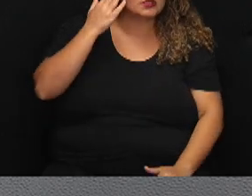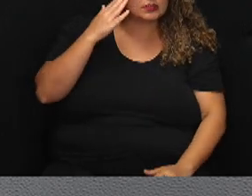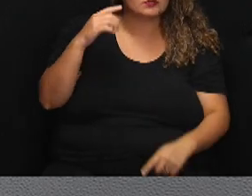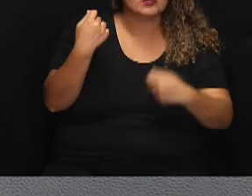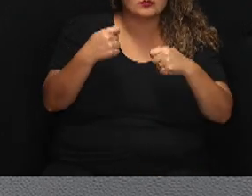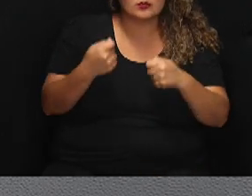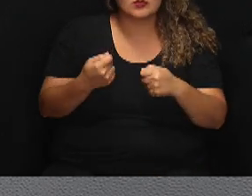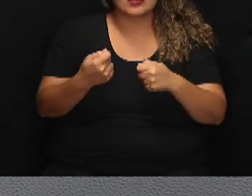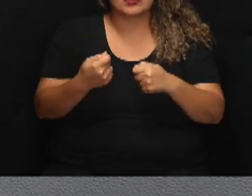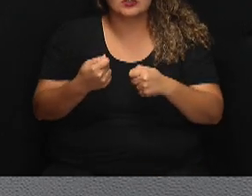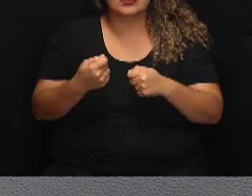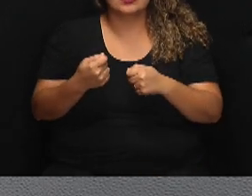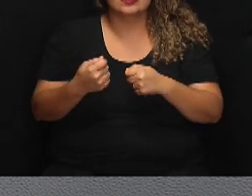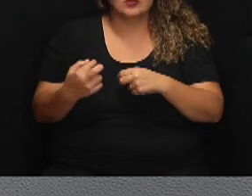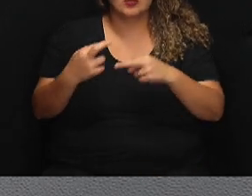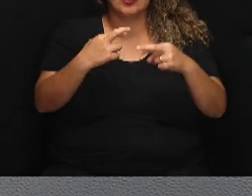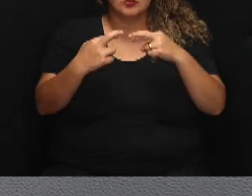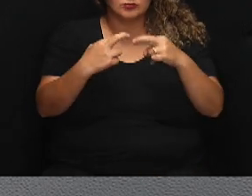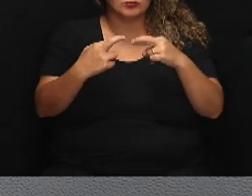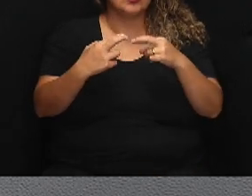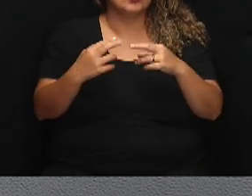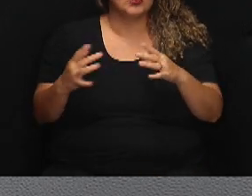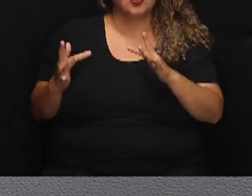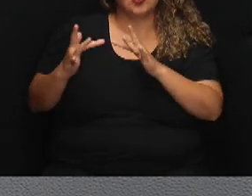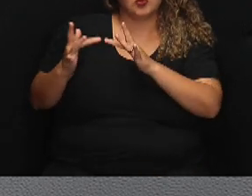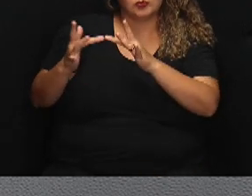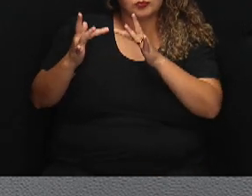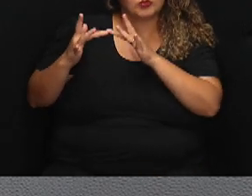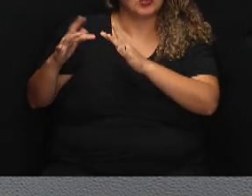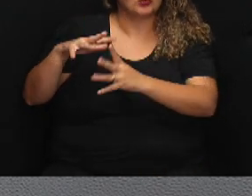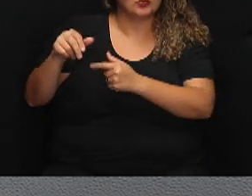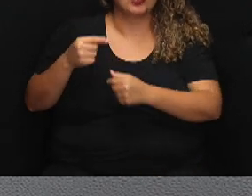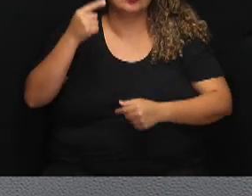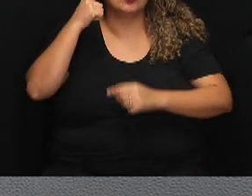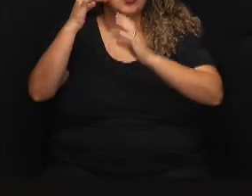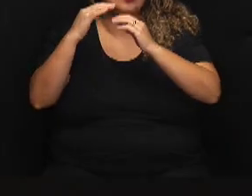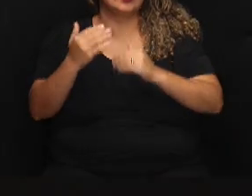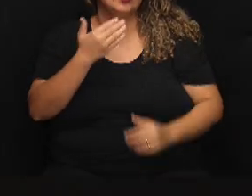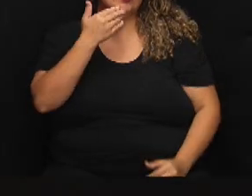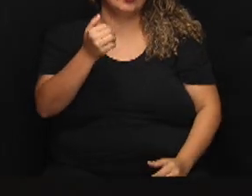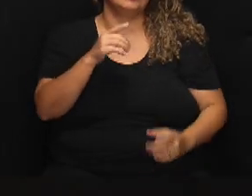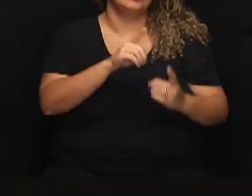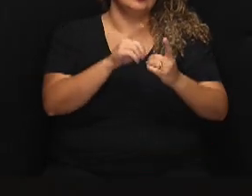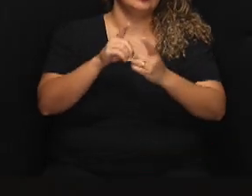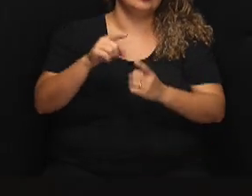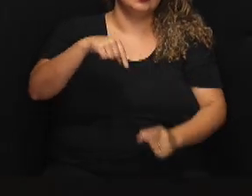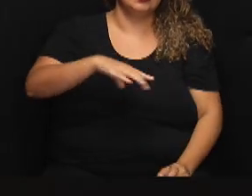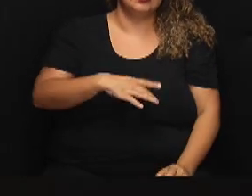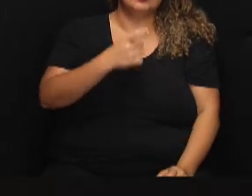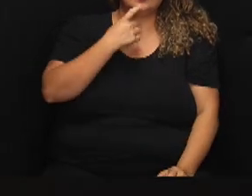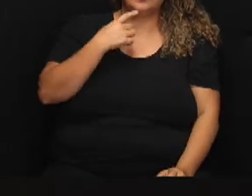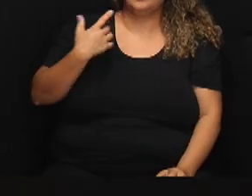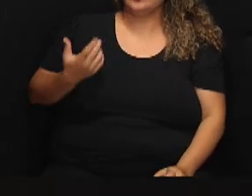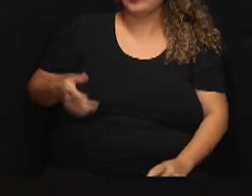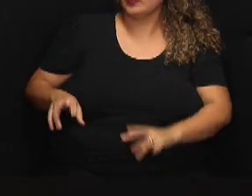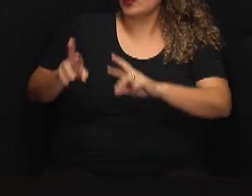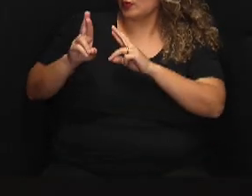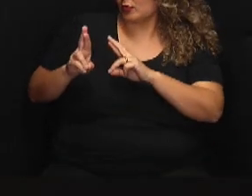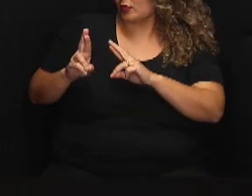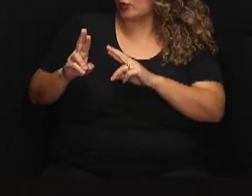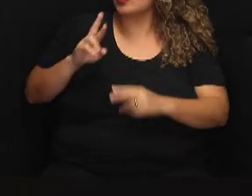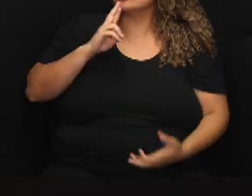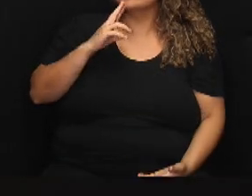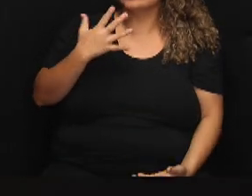em ressonância com o mundo para a gente também pensar em como que a gente pode melhorar o atendimento aqui na cidade de Campinas. Então a expectativa é que os